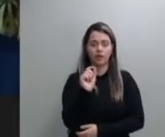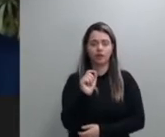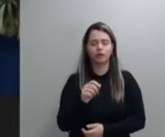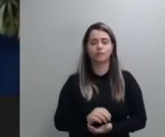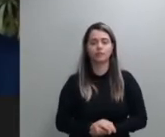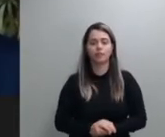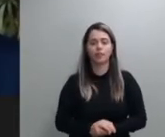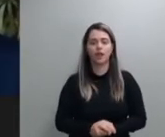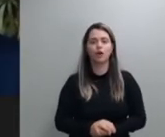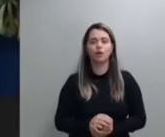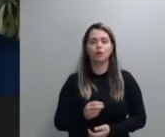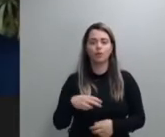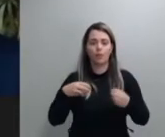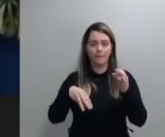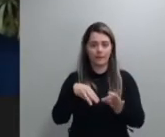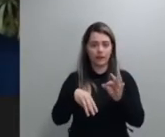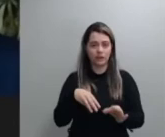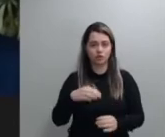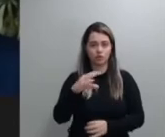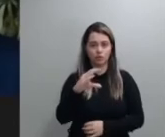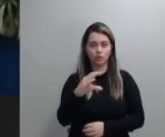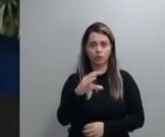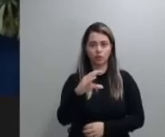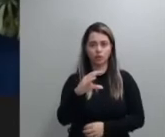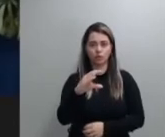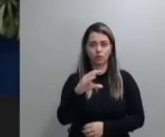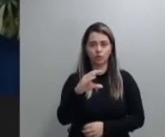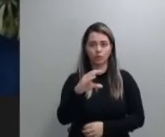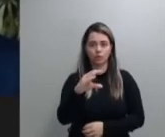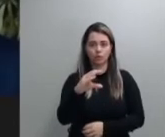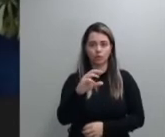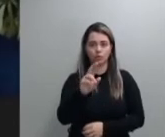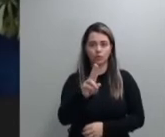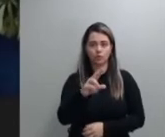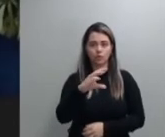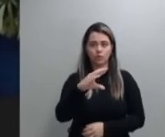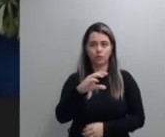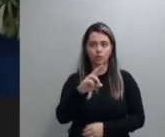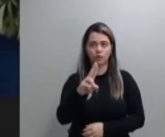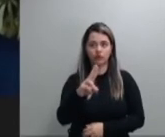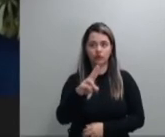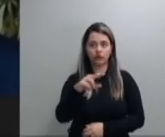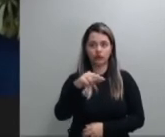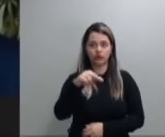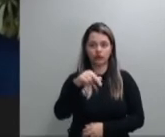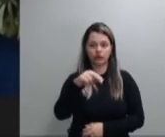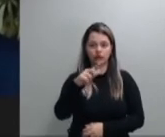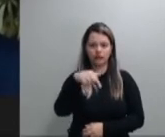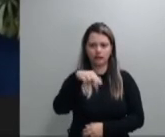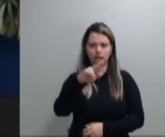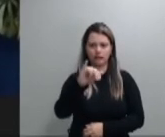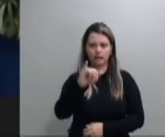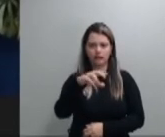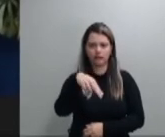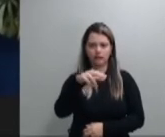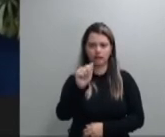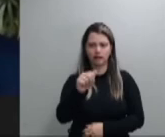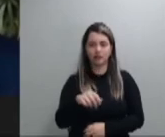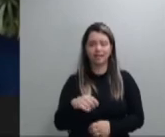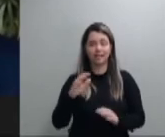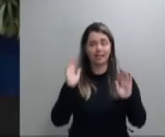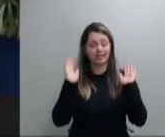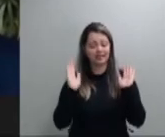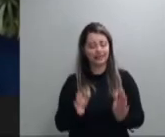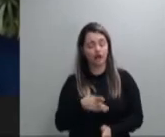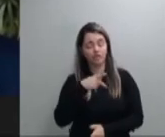apontou porque se trata de um caso que envolve registro público e penso